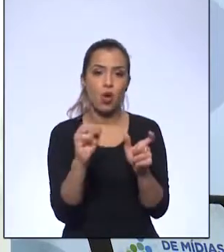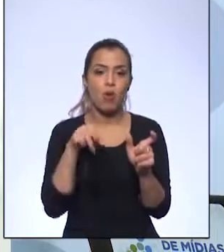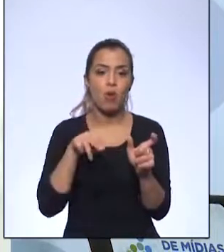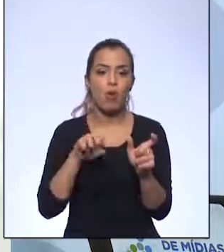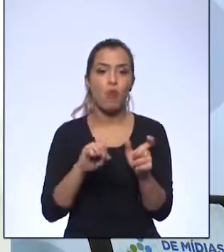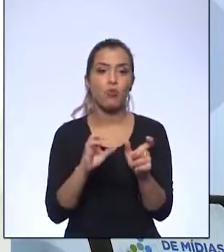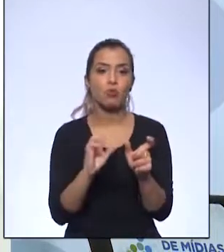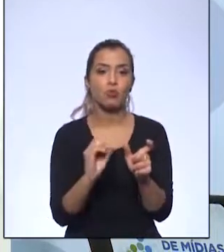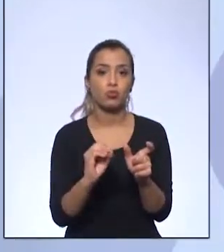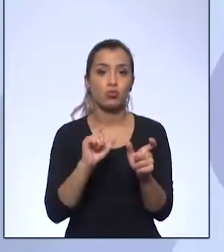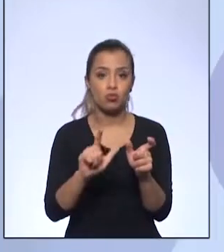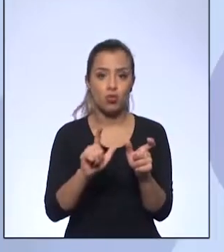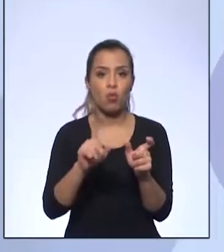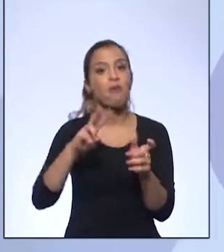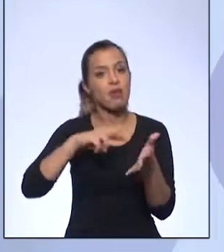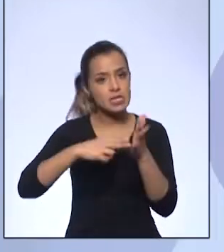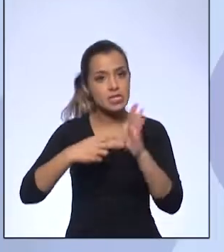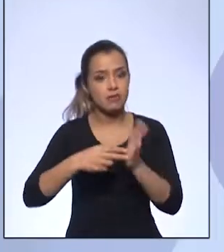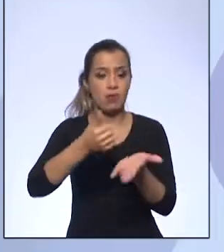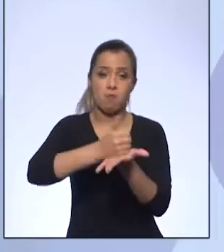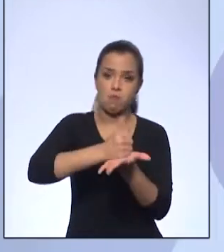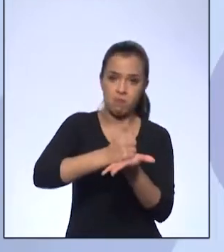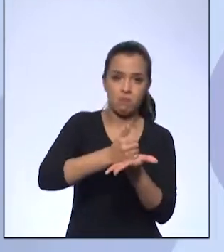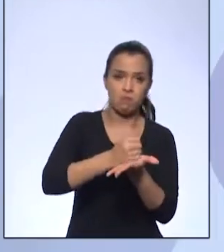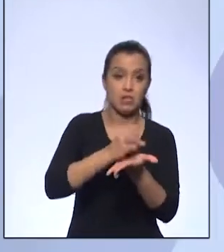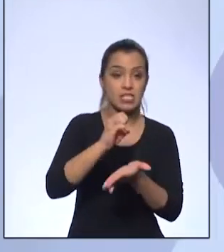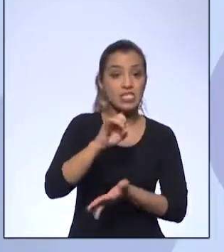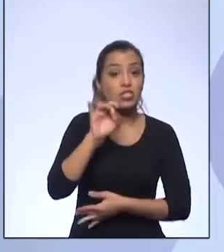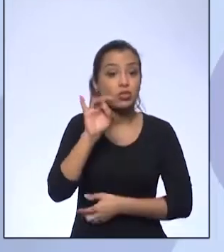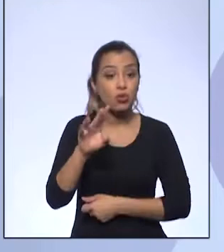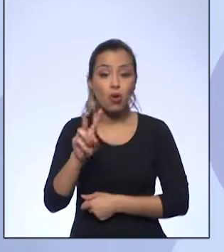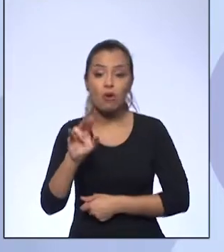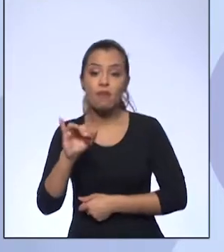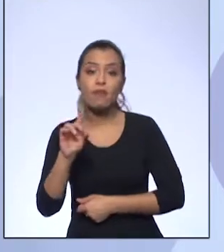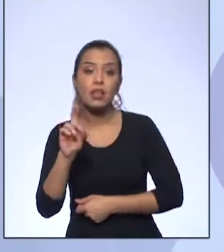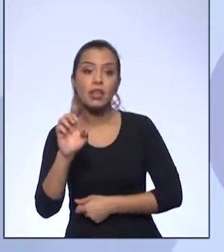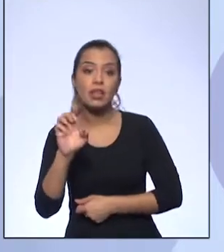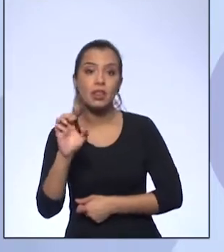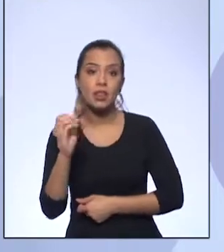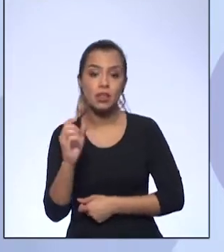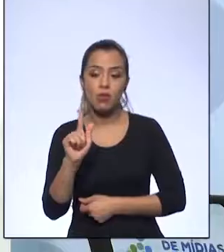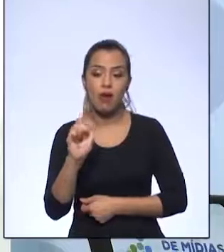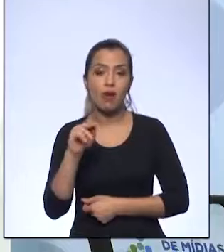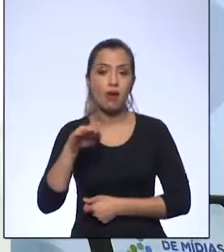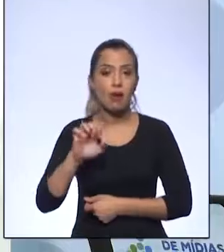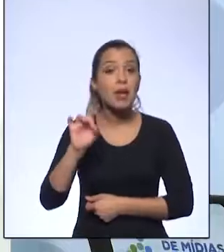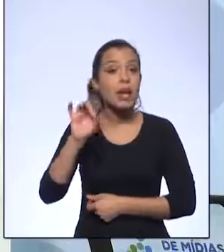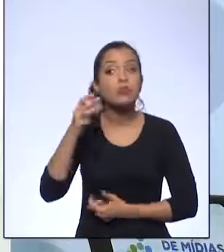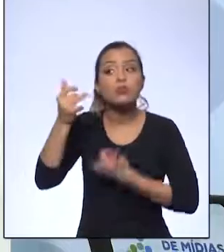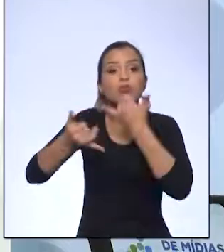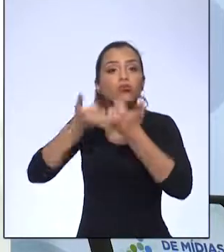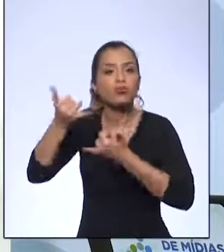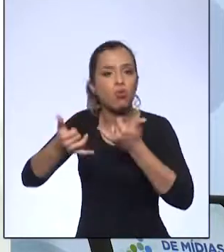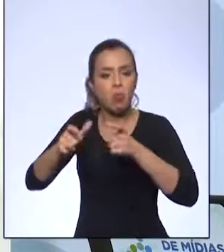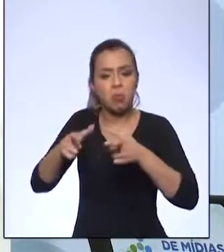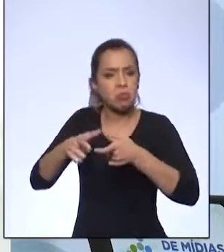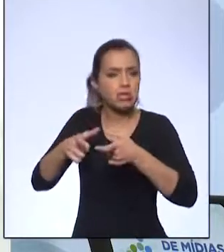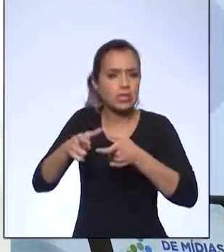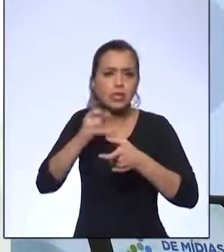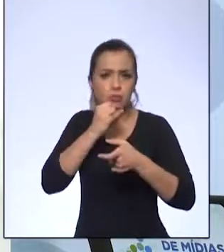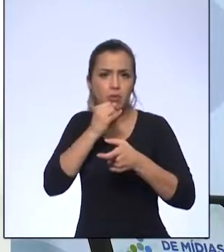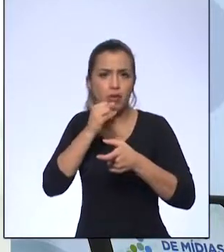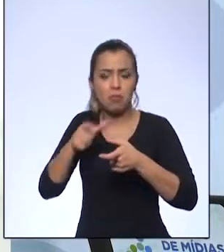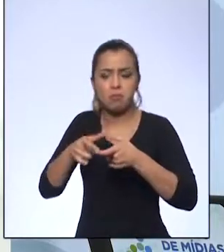E aí é o aparelho. Então tome muito cuidado com isso, tá? Quando você quer falar isso, eu estou jogando videogame, eu vou jogar videogame, ou eu jogo videogame, você vai